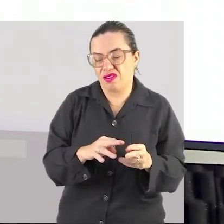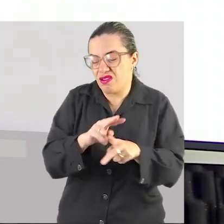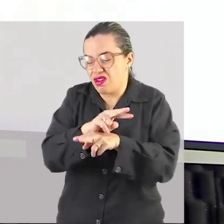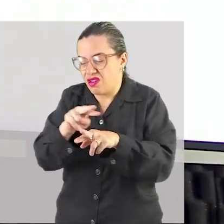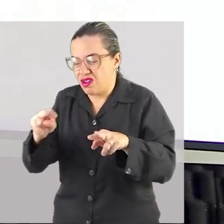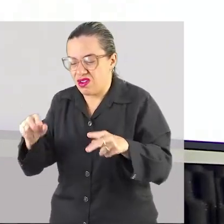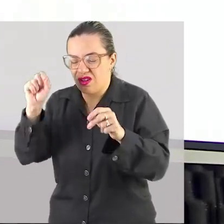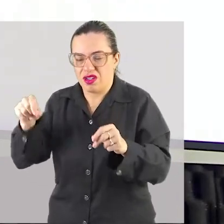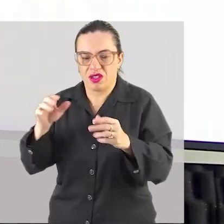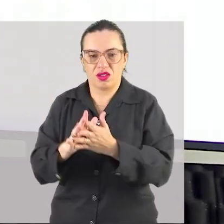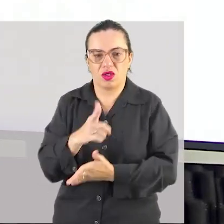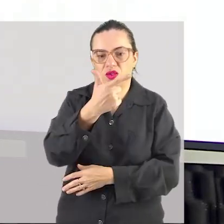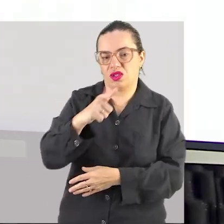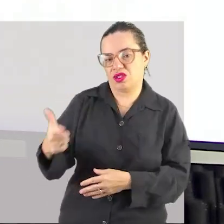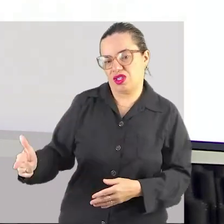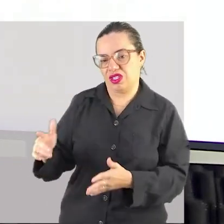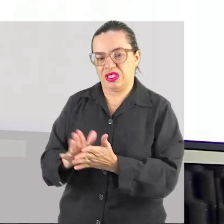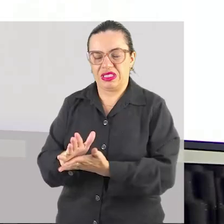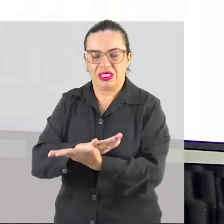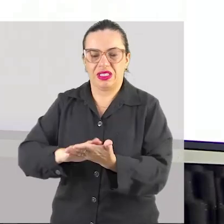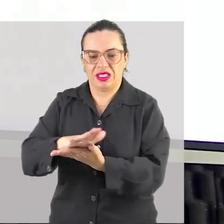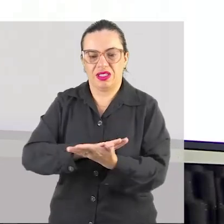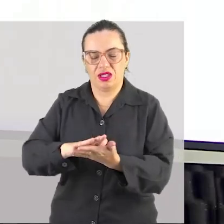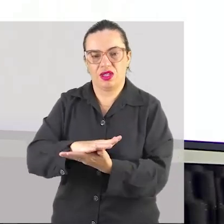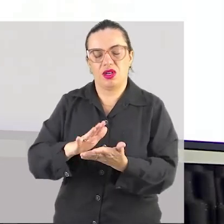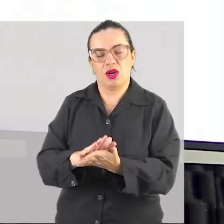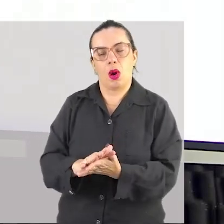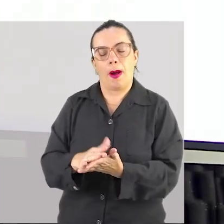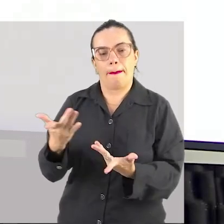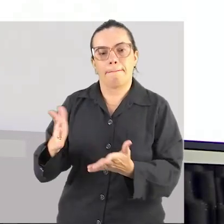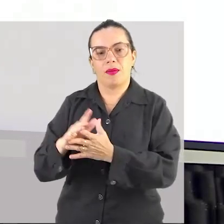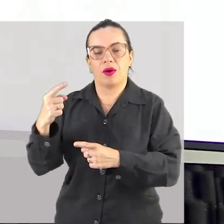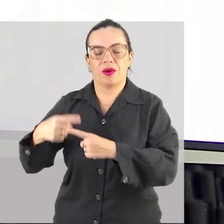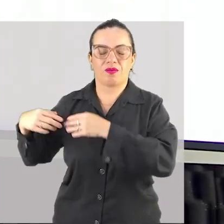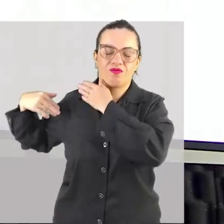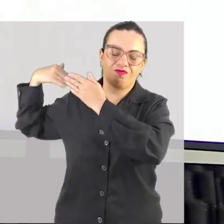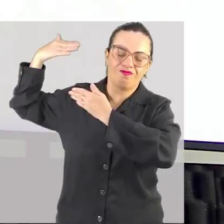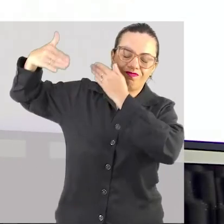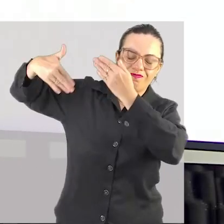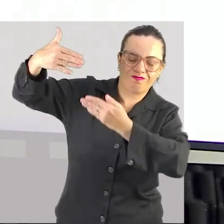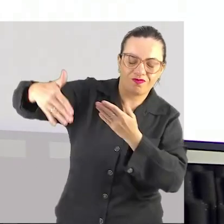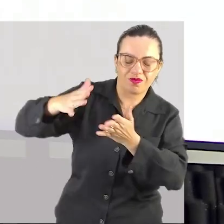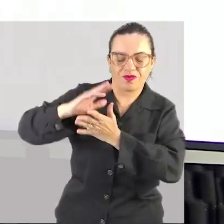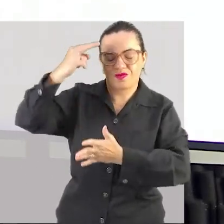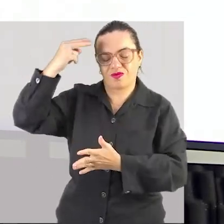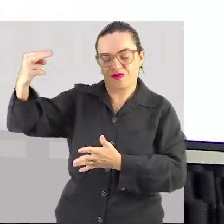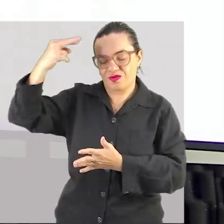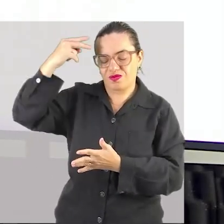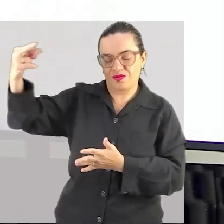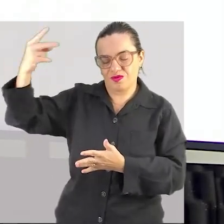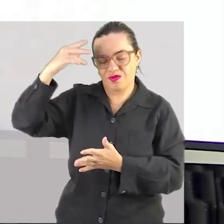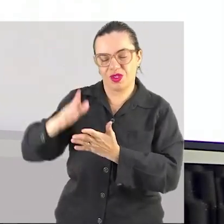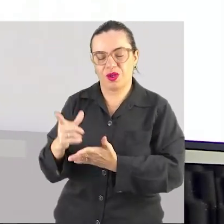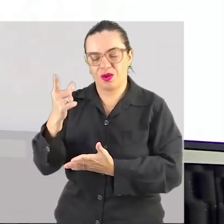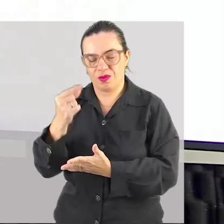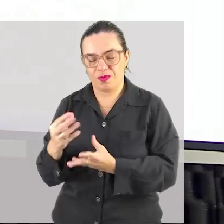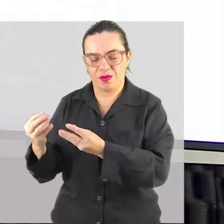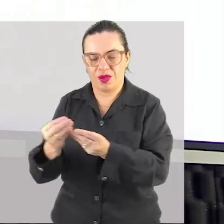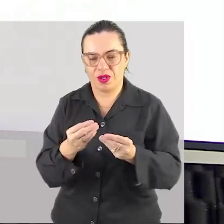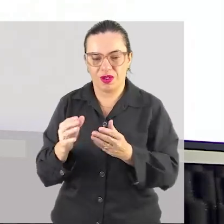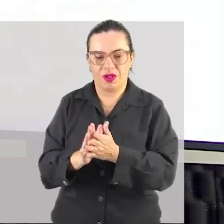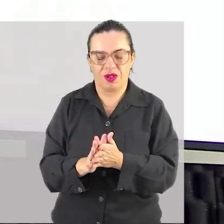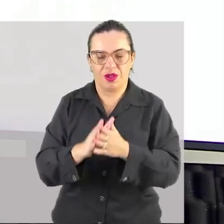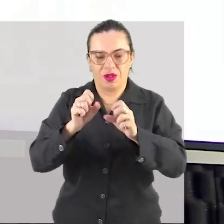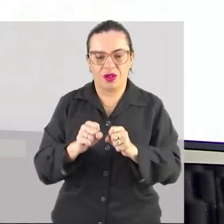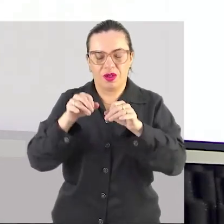processo histórico de concentração das terras nas mãos de poucos lembra que o Brasil vem de uma colônia Uma colônia de exploração baseada